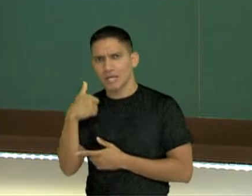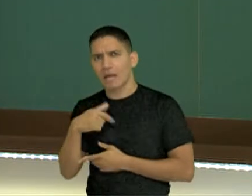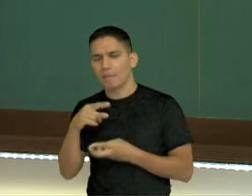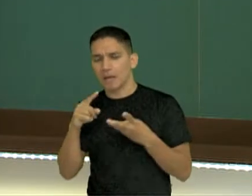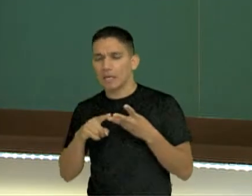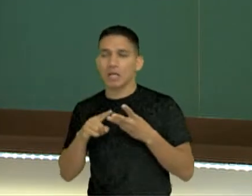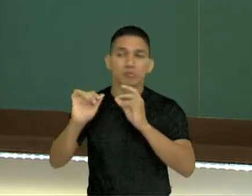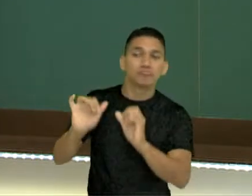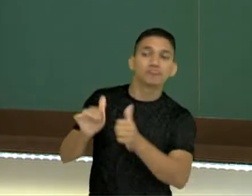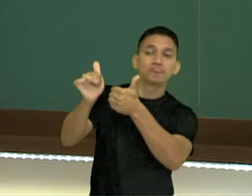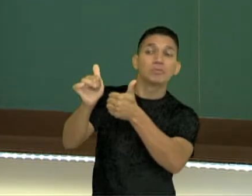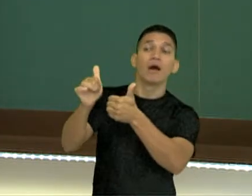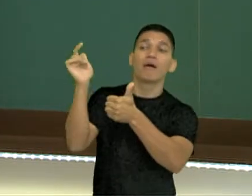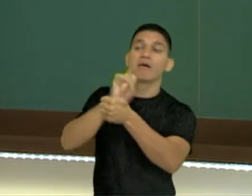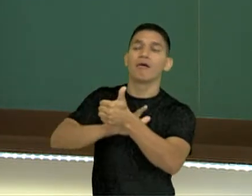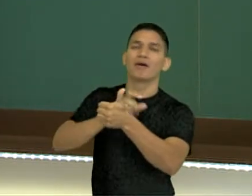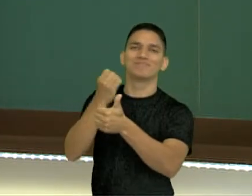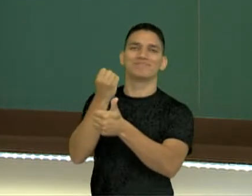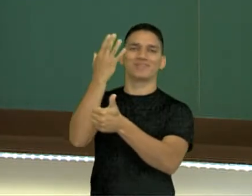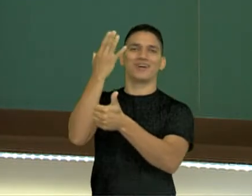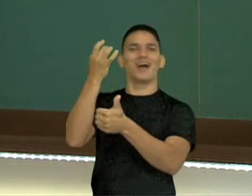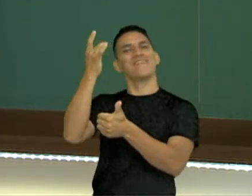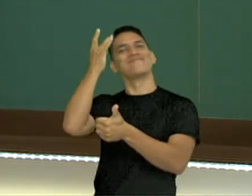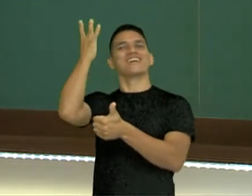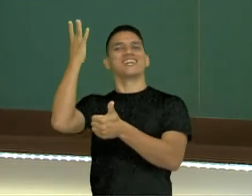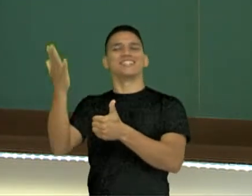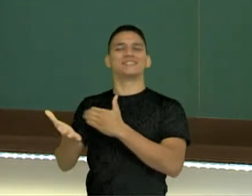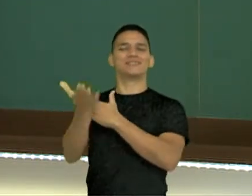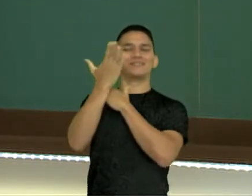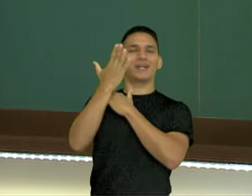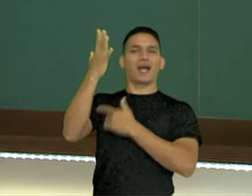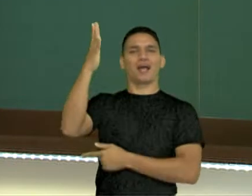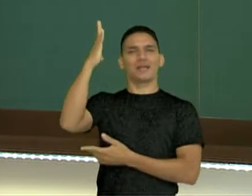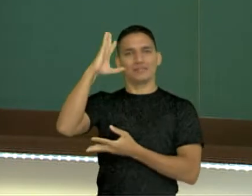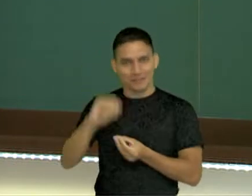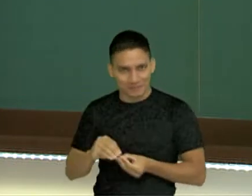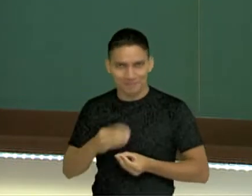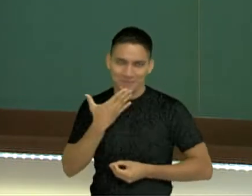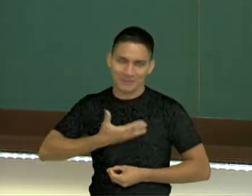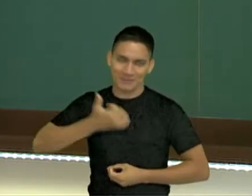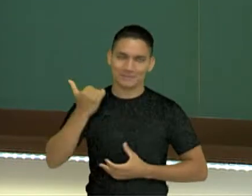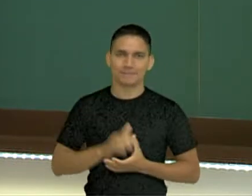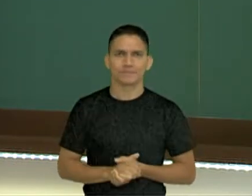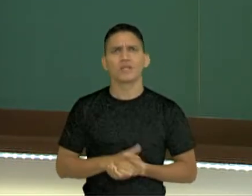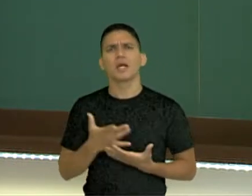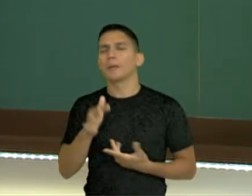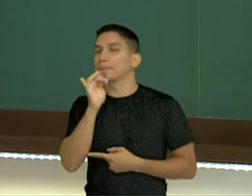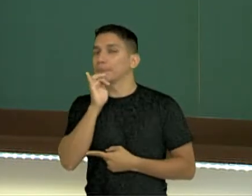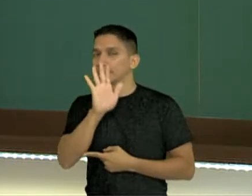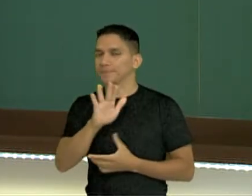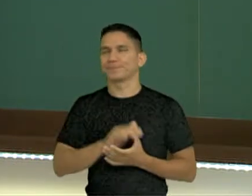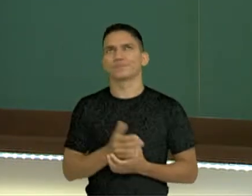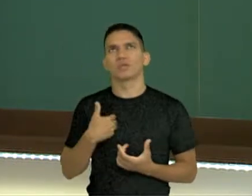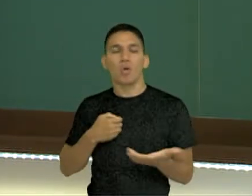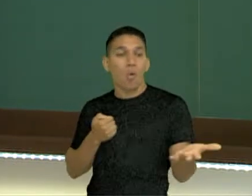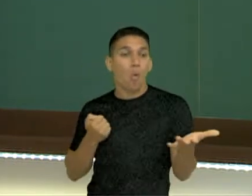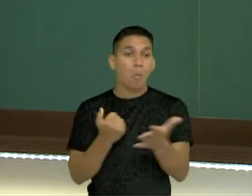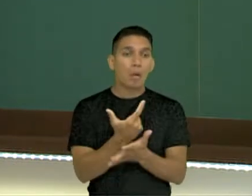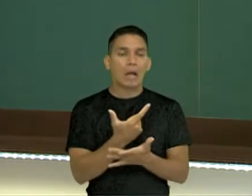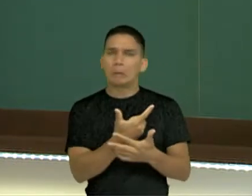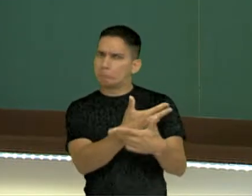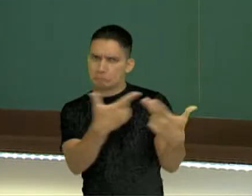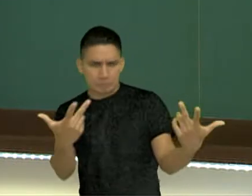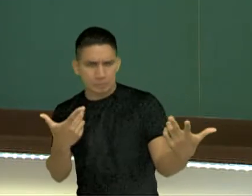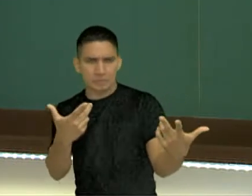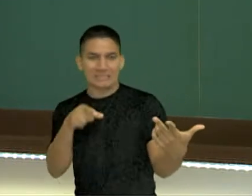ficar muito mais fácil entender melhor. Por exemplo, eu quero comprar um bem que custa muito, um valor altíssimo,